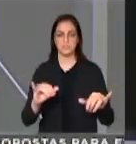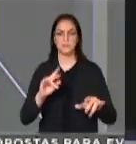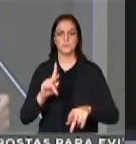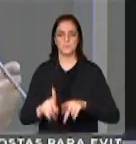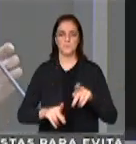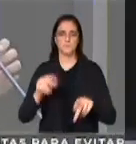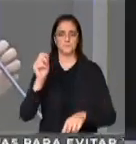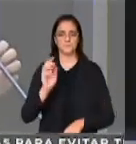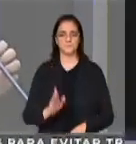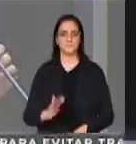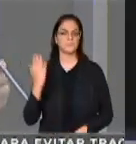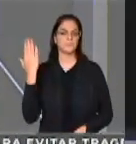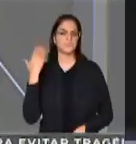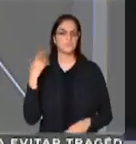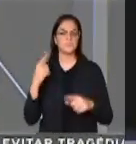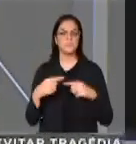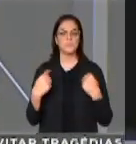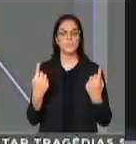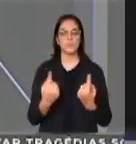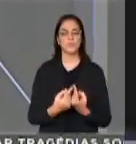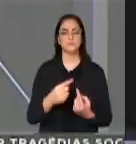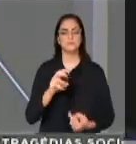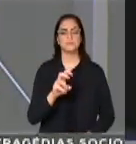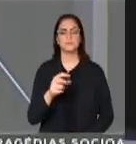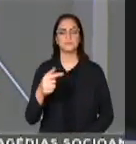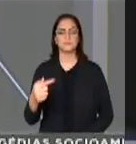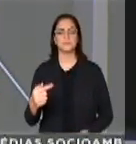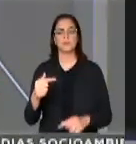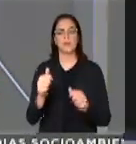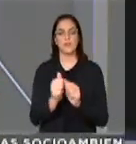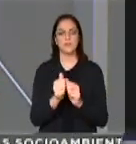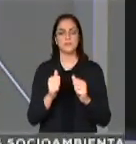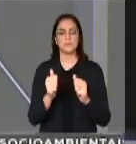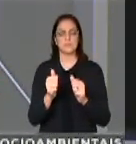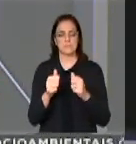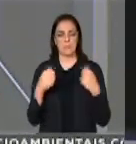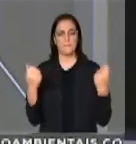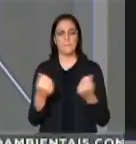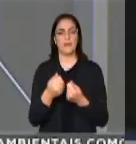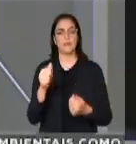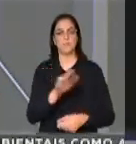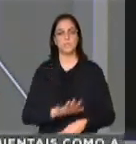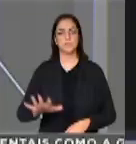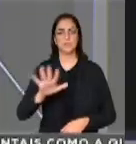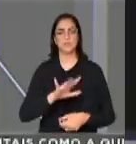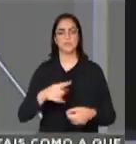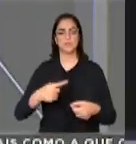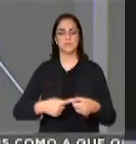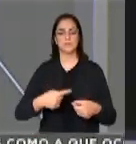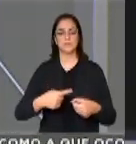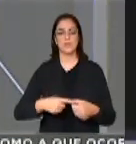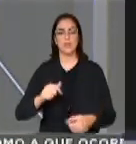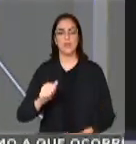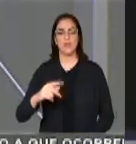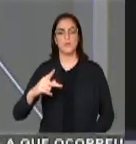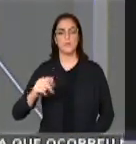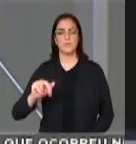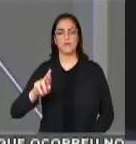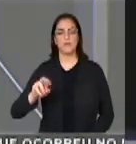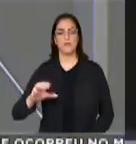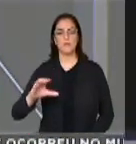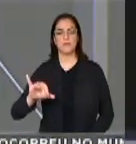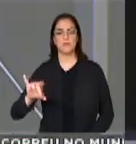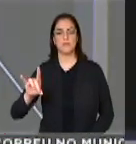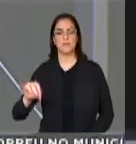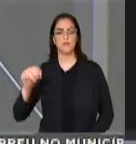CNBB se reuniu na sua 57ª Assembleia Geral, ali na cidade de Aparecida, em São Paulo, entre os